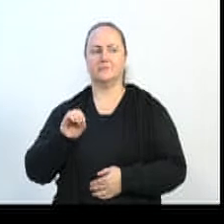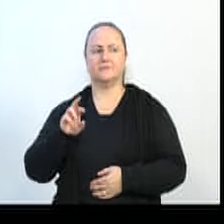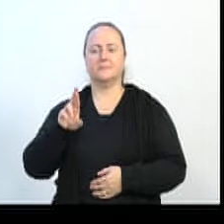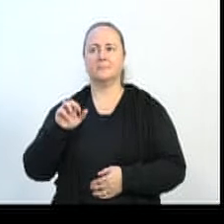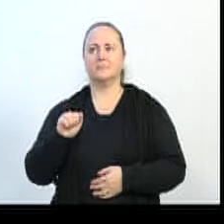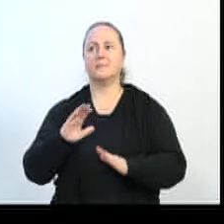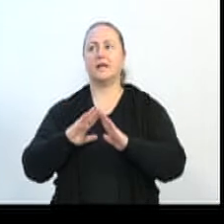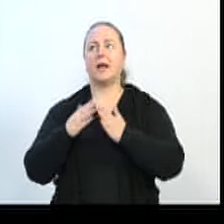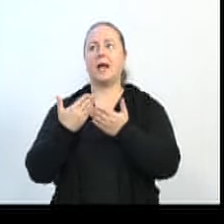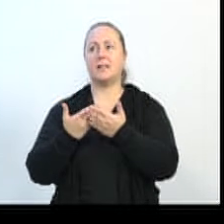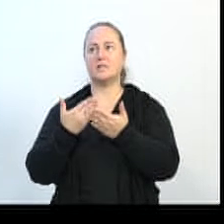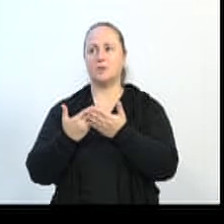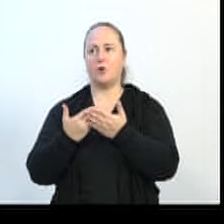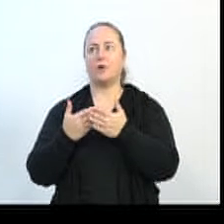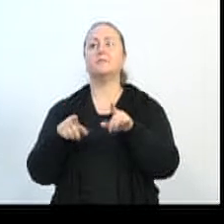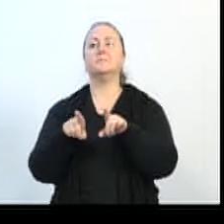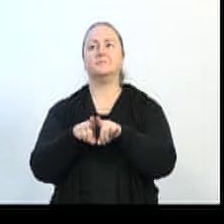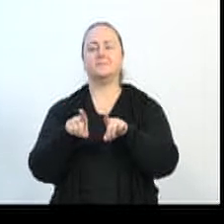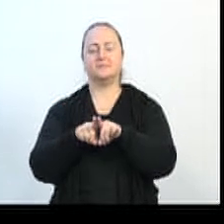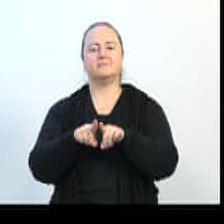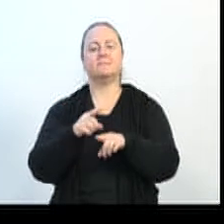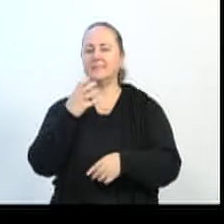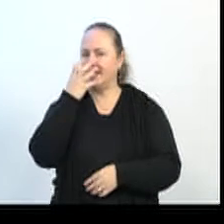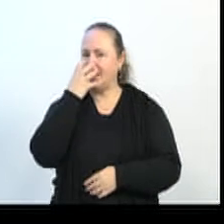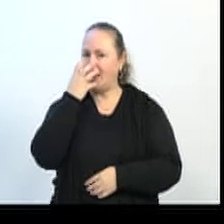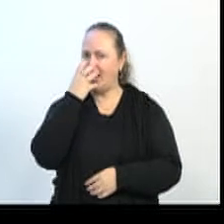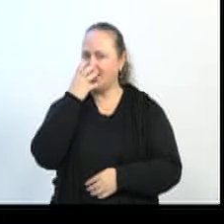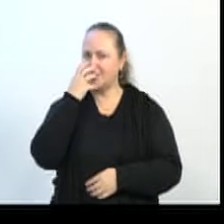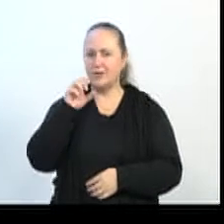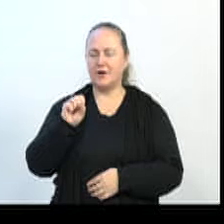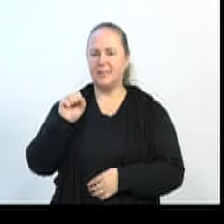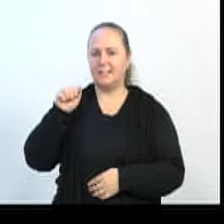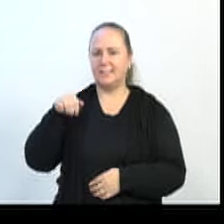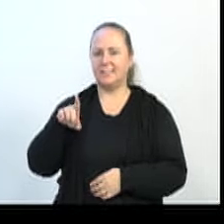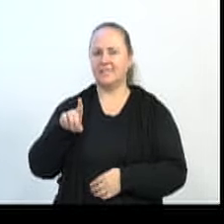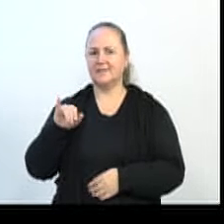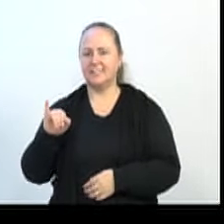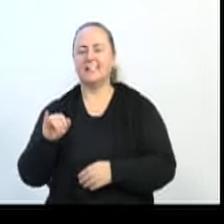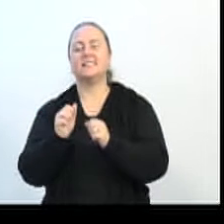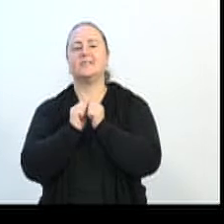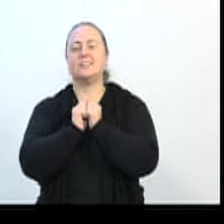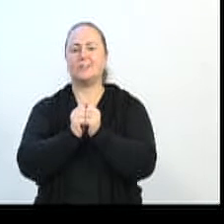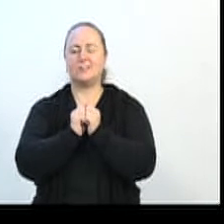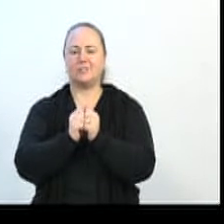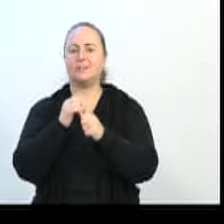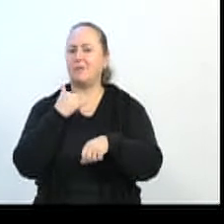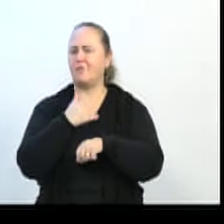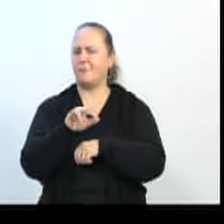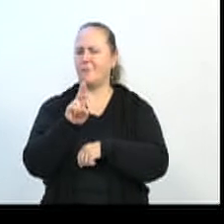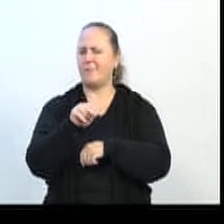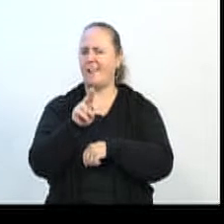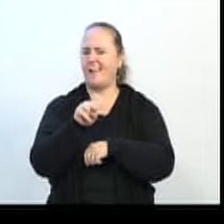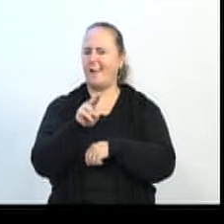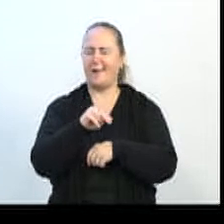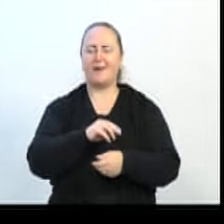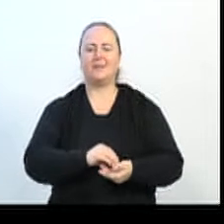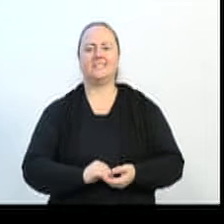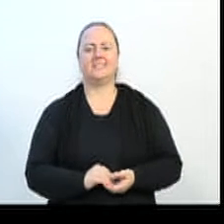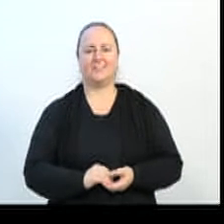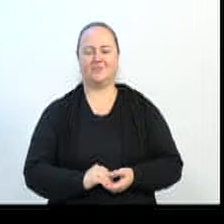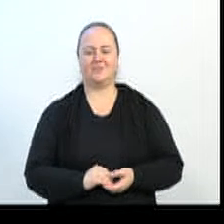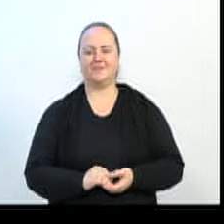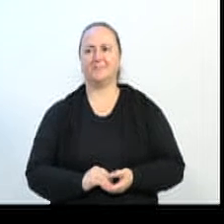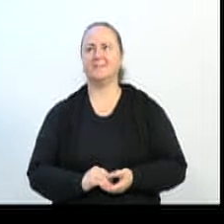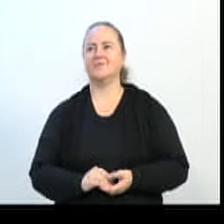a palestra, a Sandy também participou da palestra, não pode faltar. Pode passar as outras. E aí